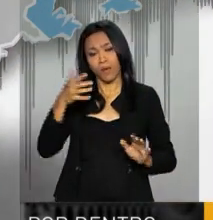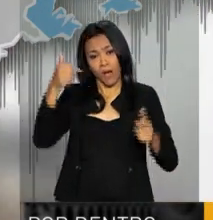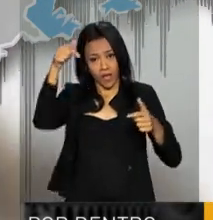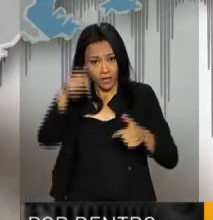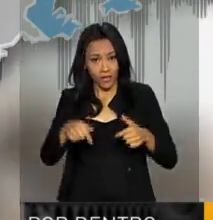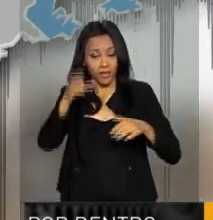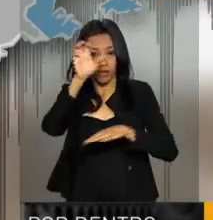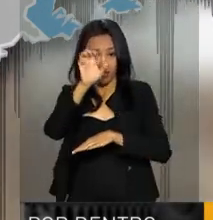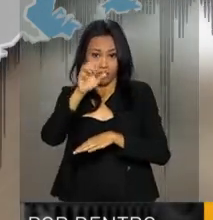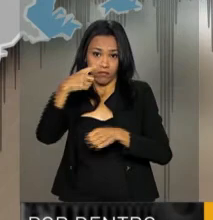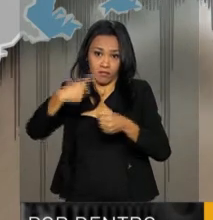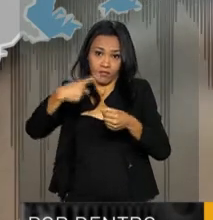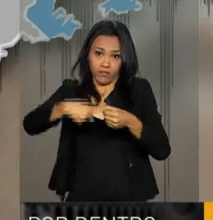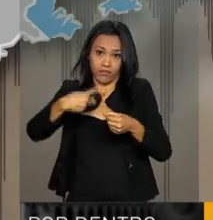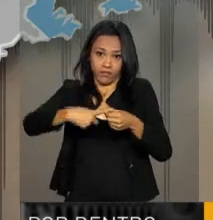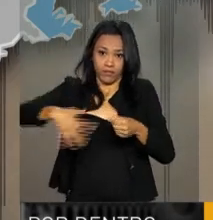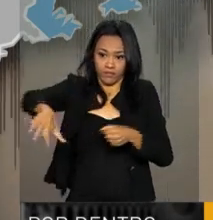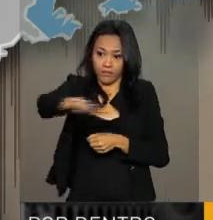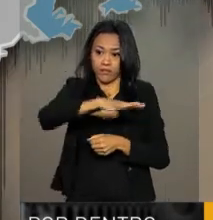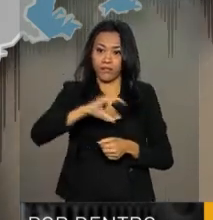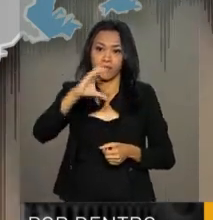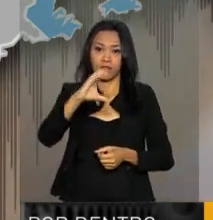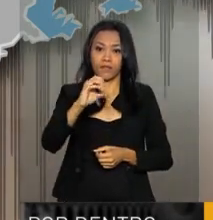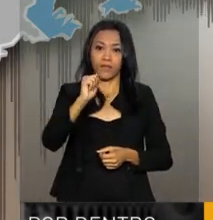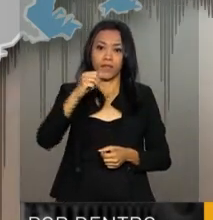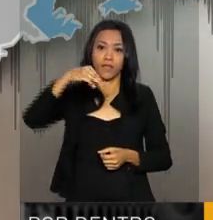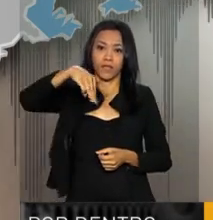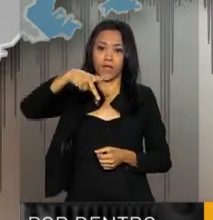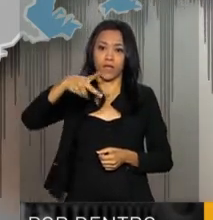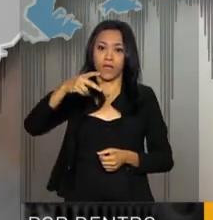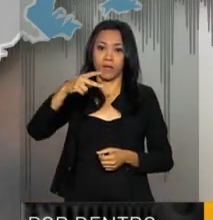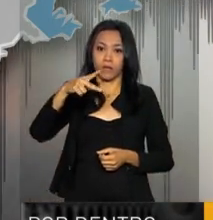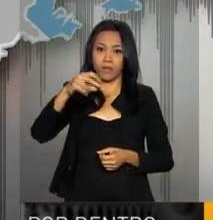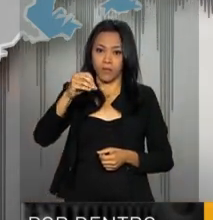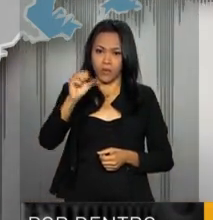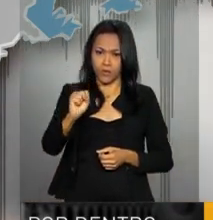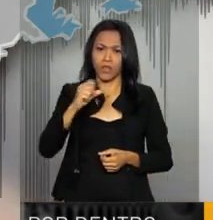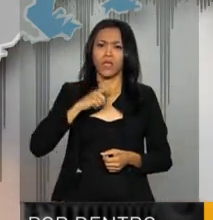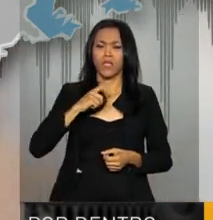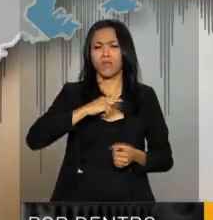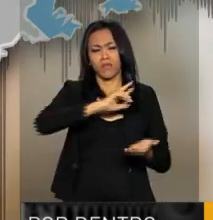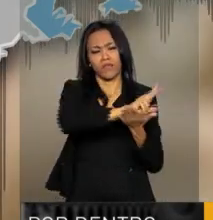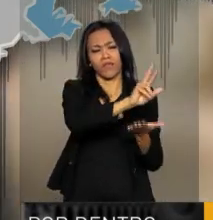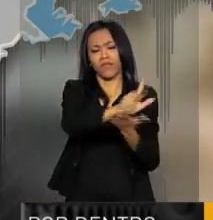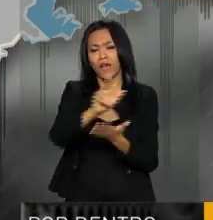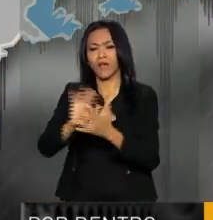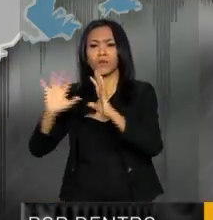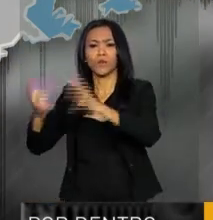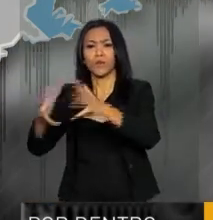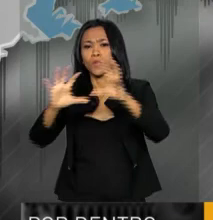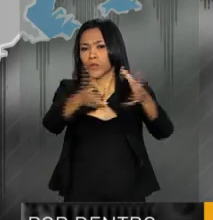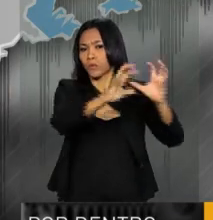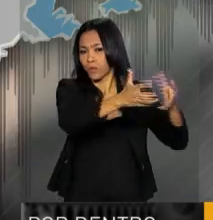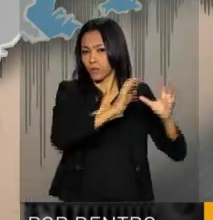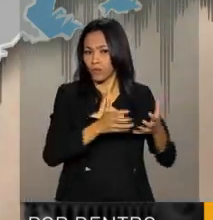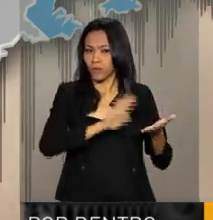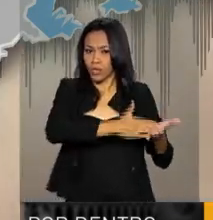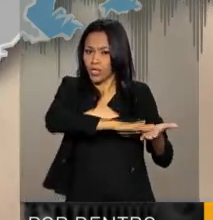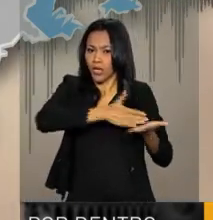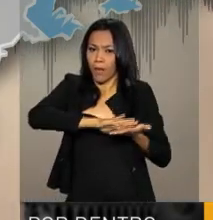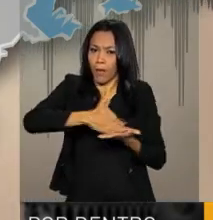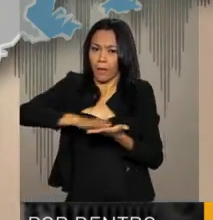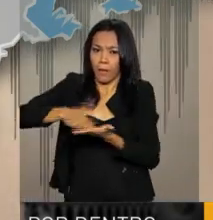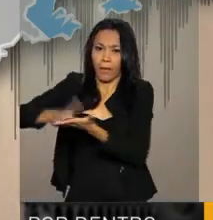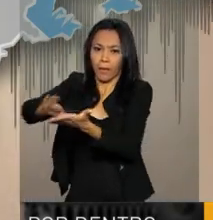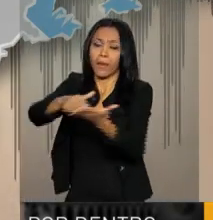cidade em campo nós também temos inúmeras instituições carnavalescas além de inúmeros projetos culturais que passam por